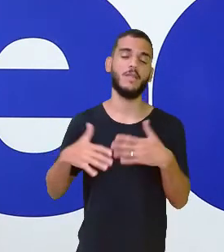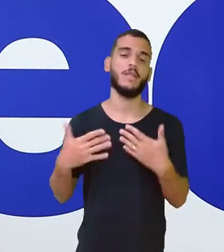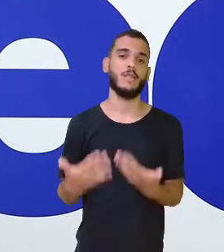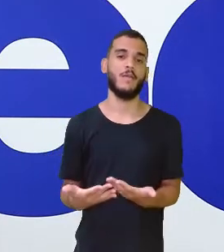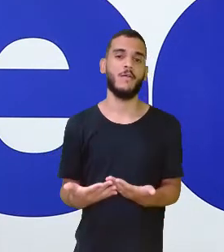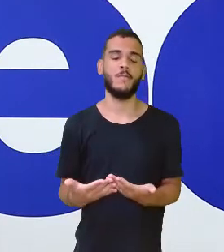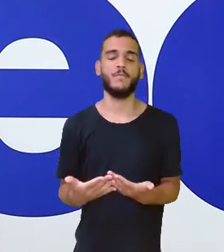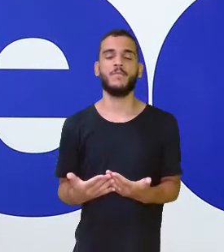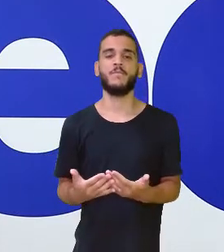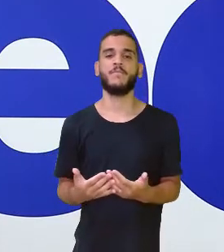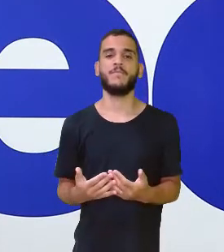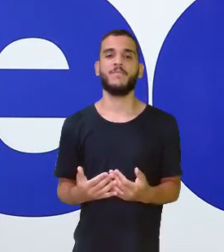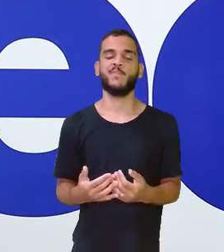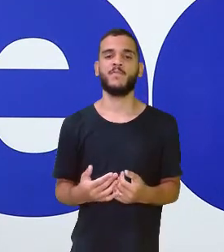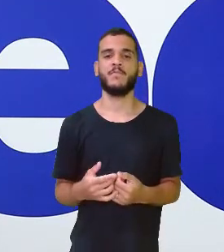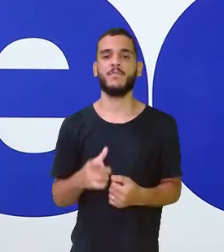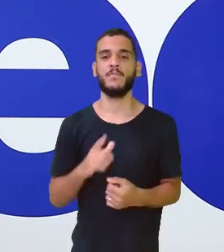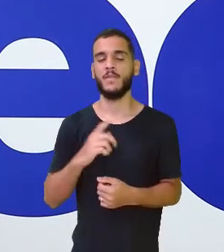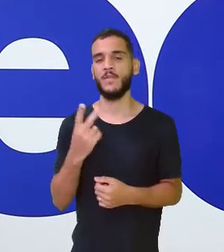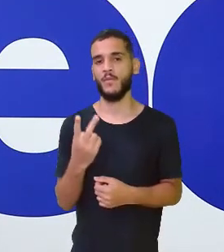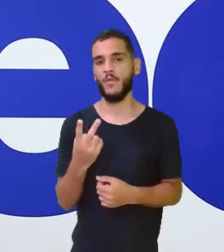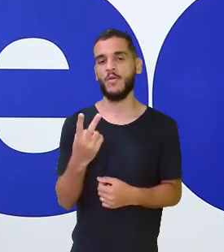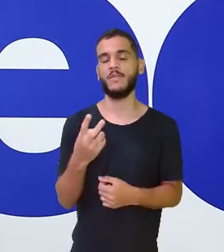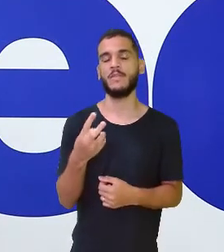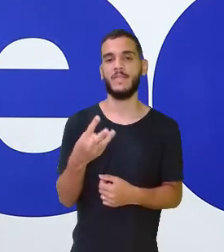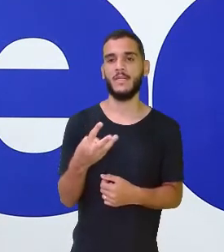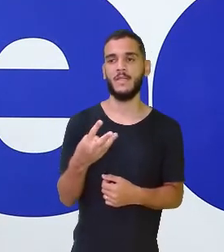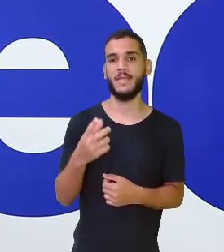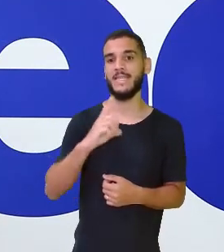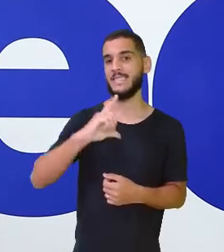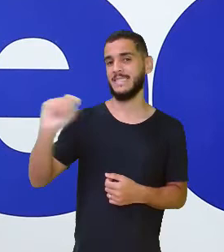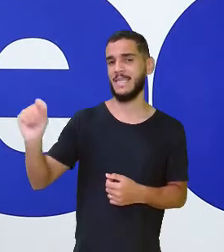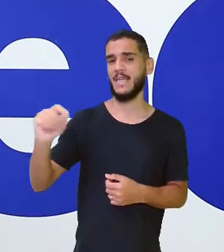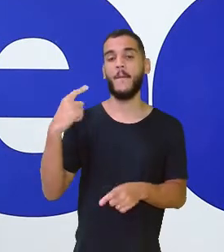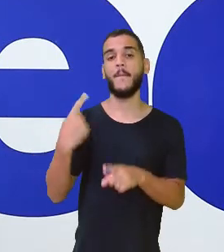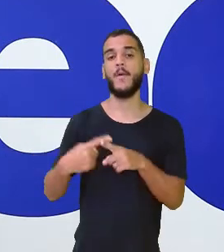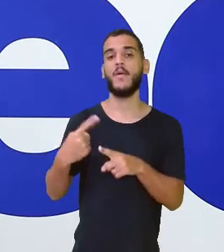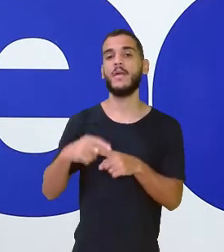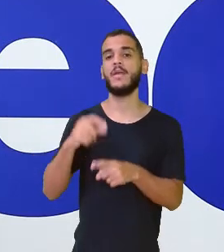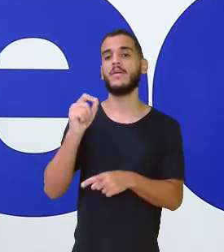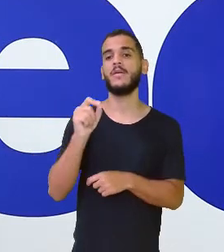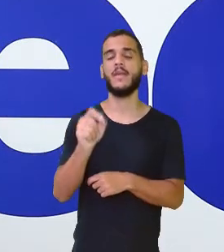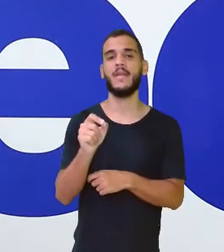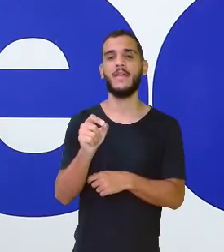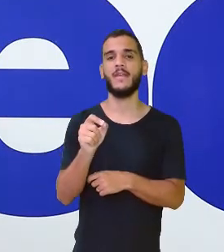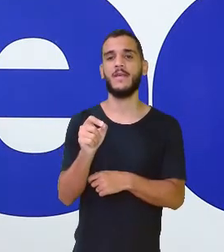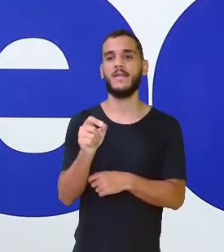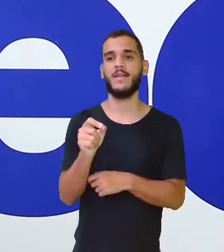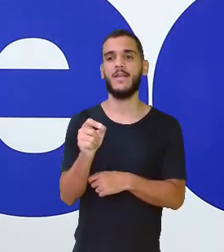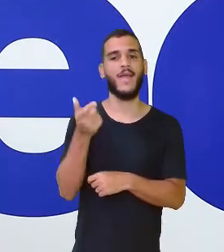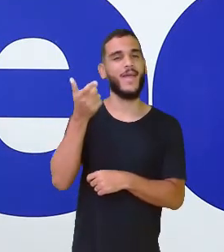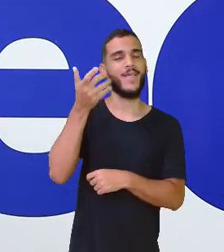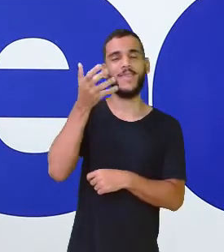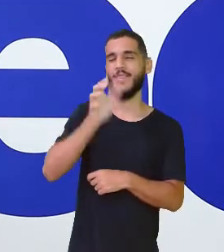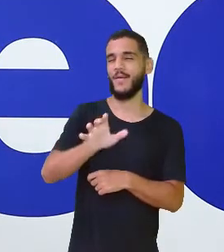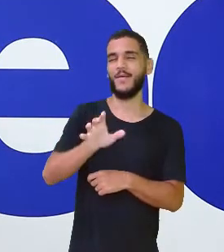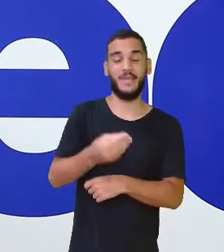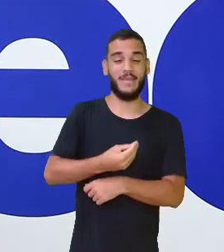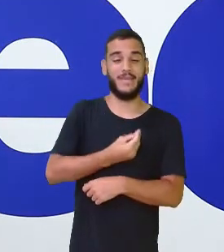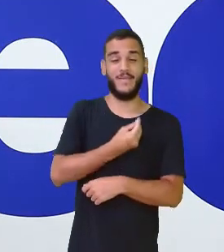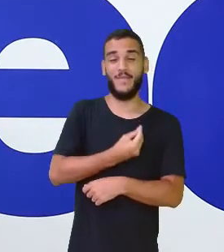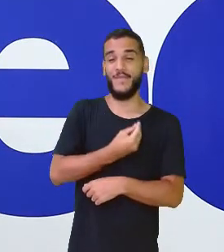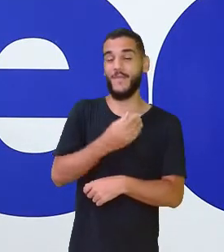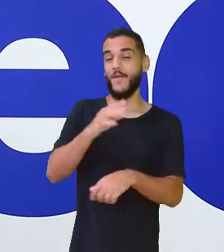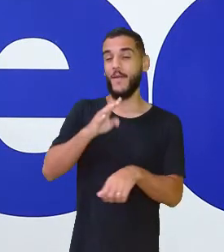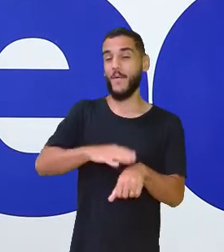eles, dois, mais ou menos 3, saíram porque não aguentaram a viver aquele